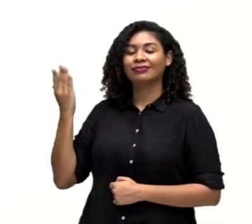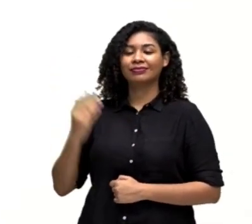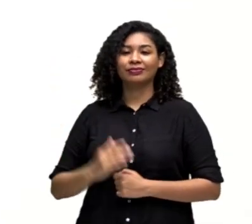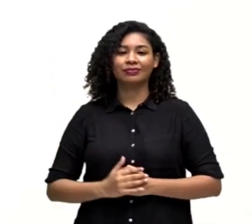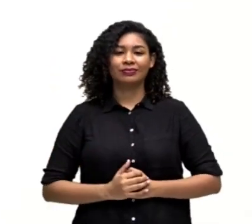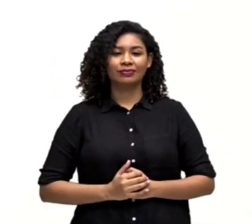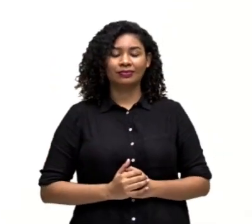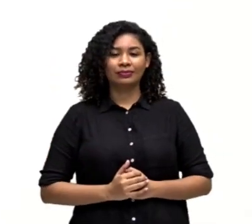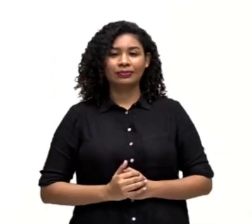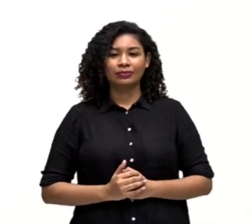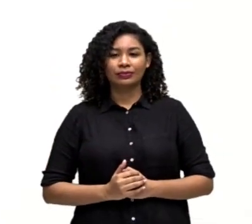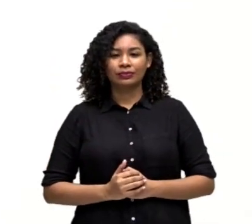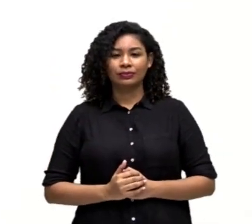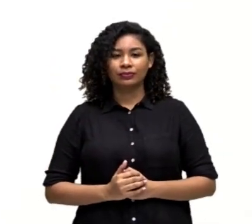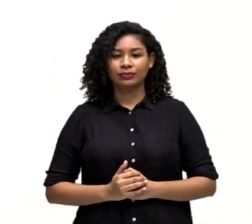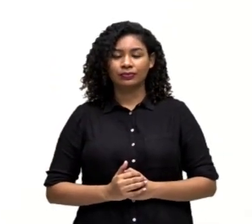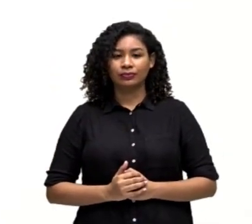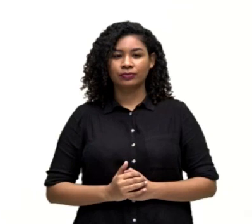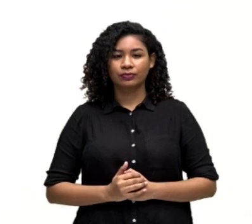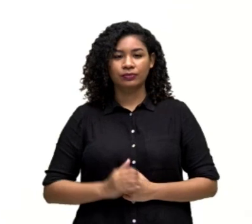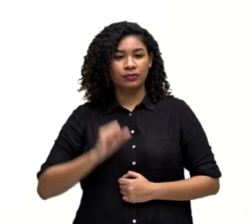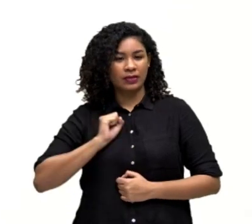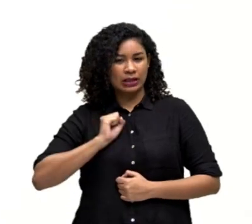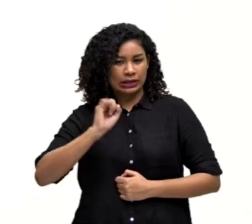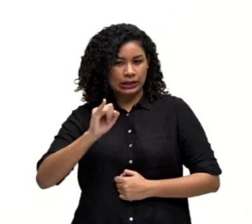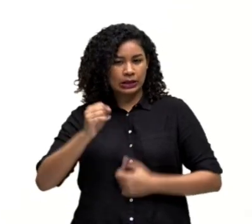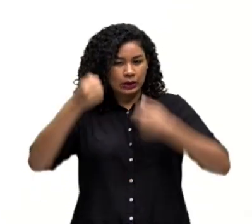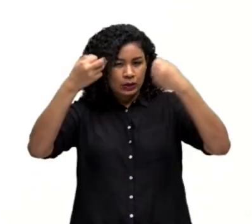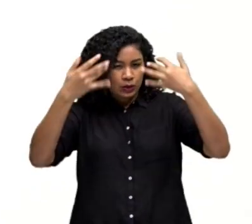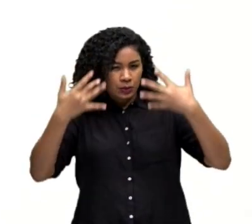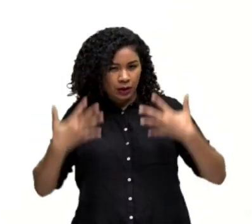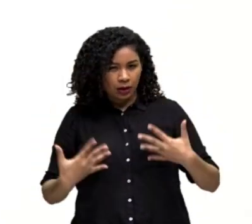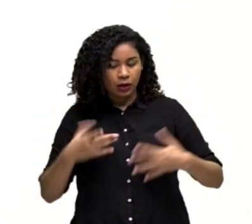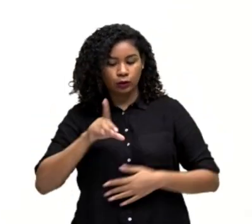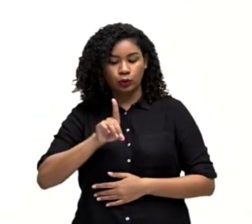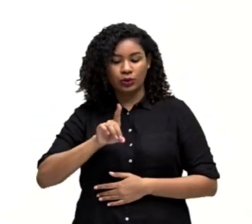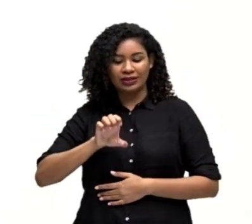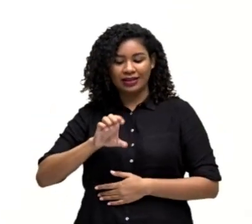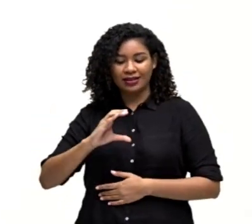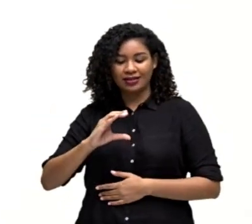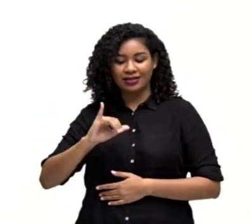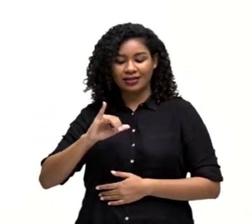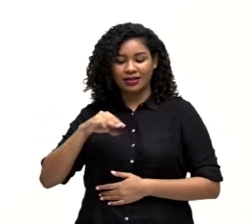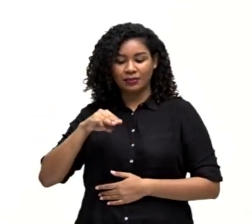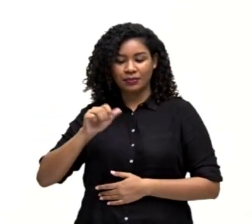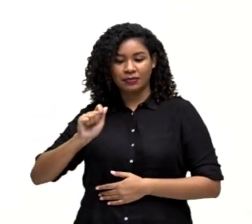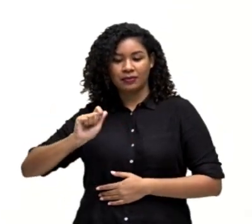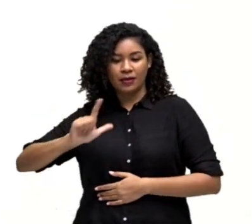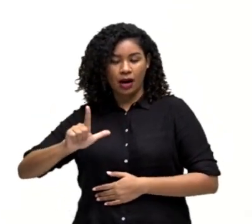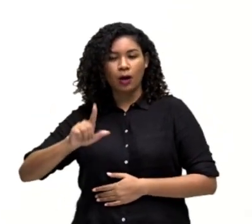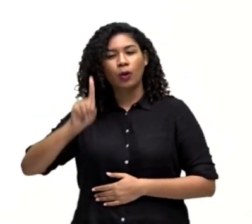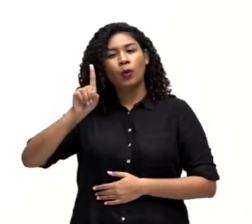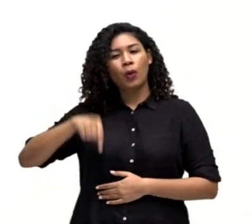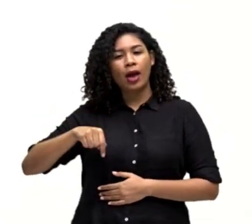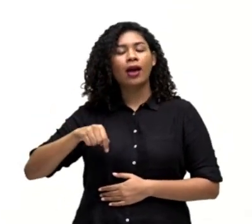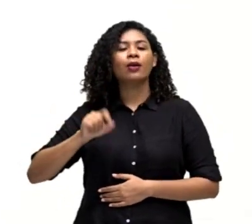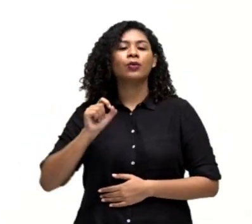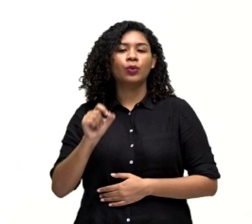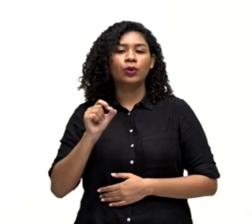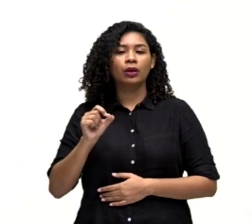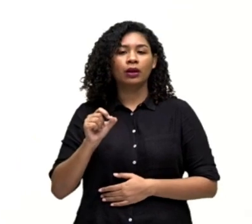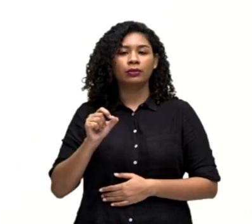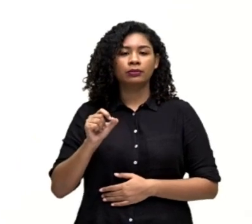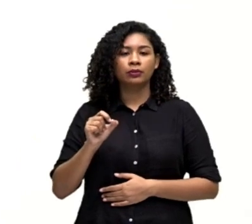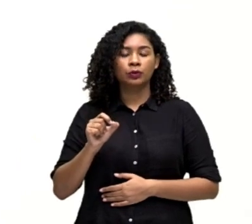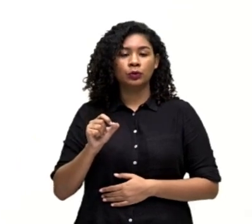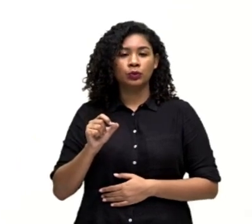lembrando aqui, quando a gente fala em casa decimal, é justamente os valores numéricos que estão à